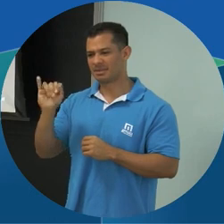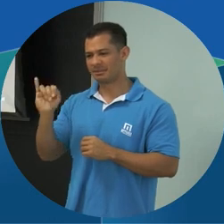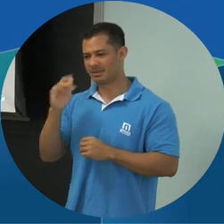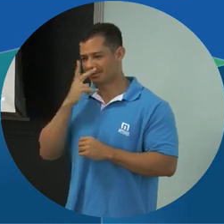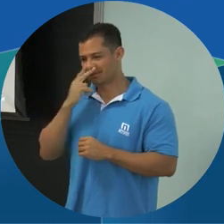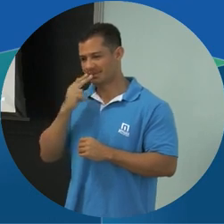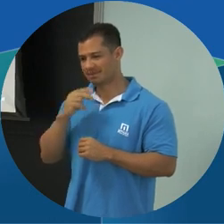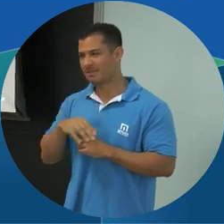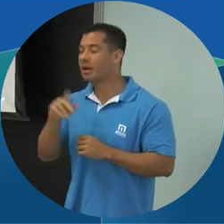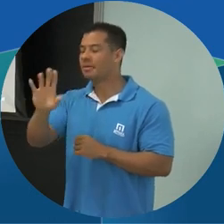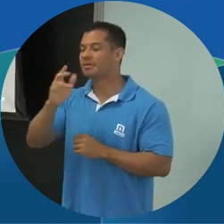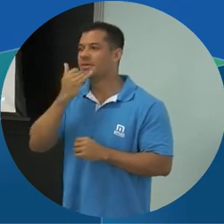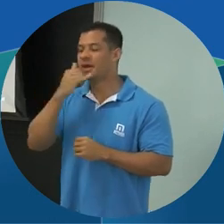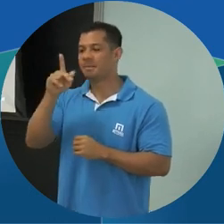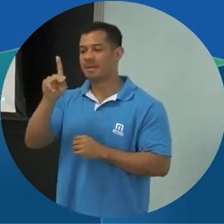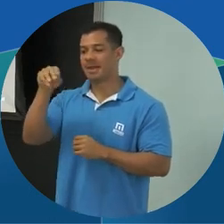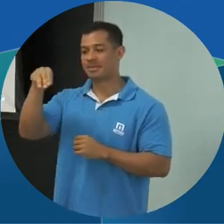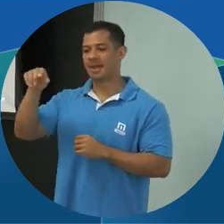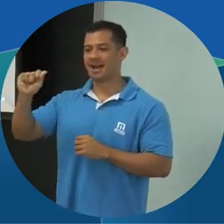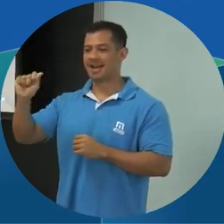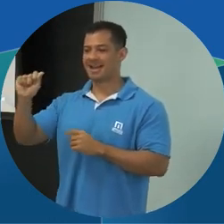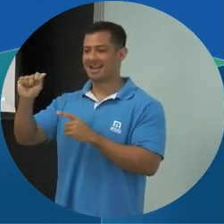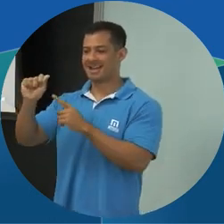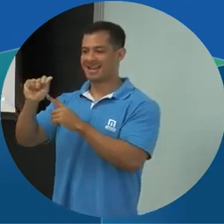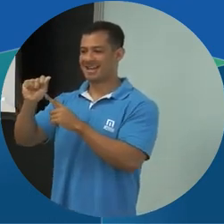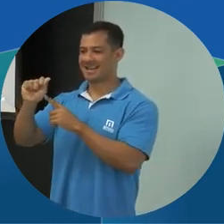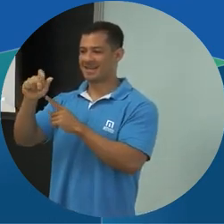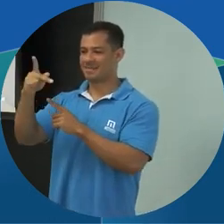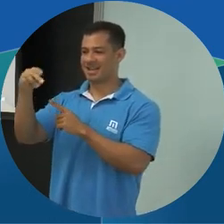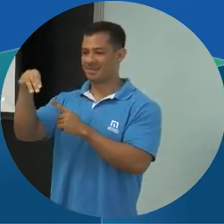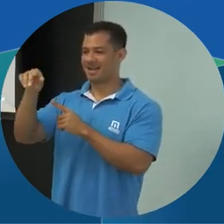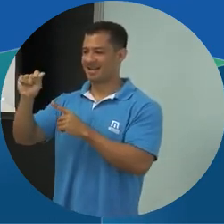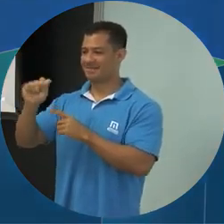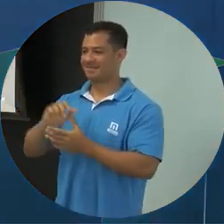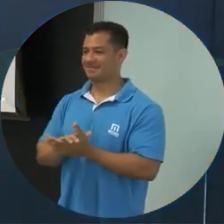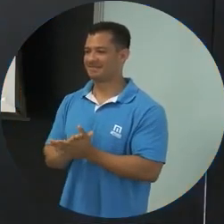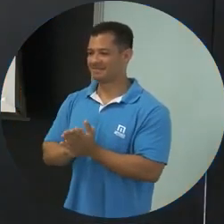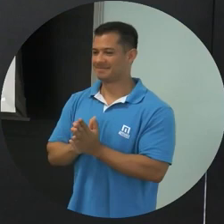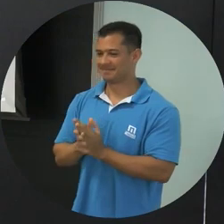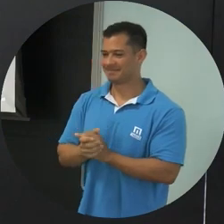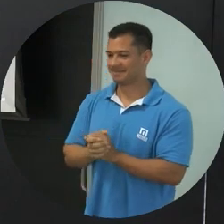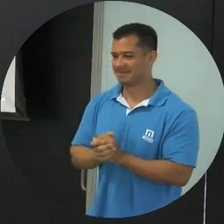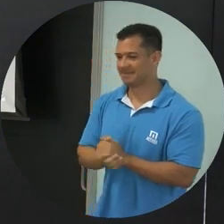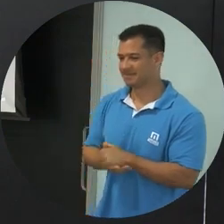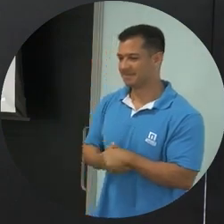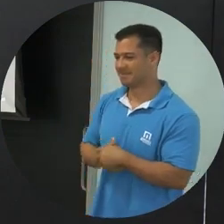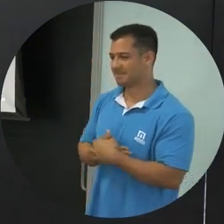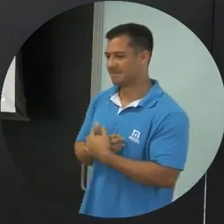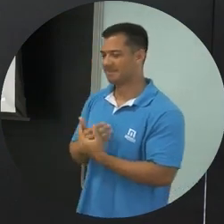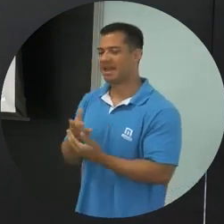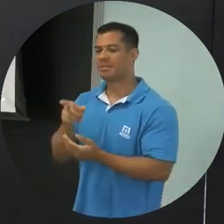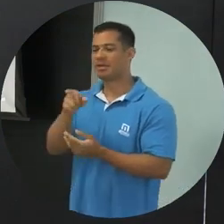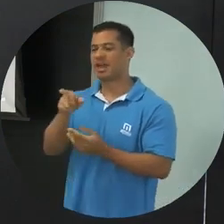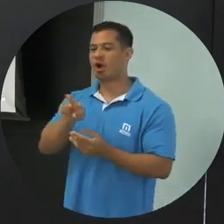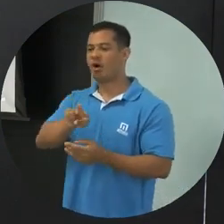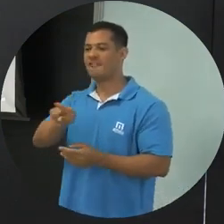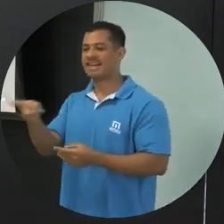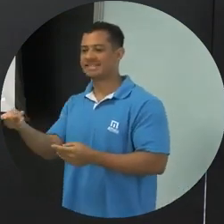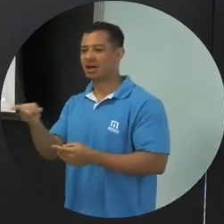é totalmente modular. Você consegue modular ele de várias formas, porque você consegue